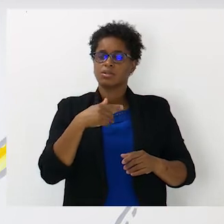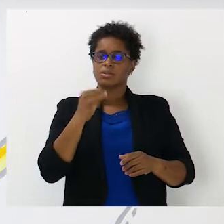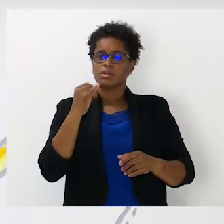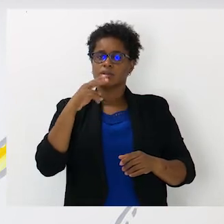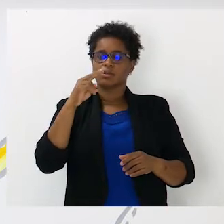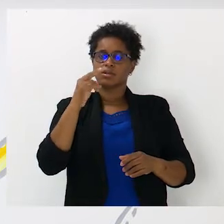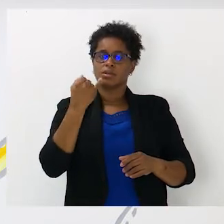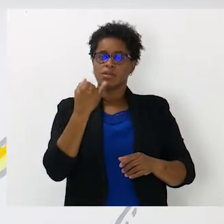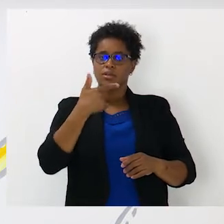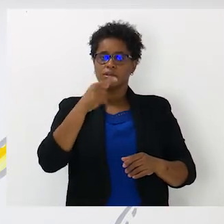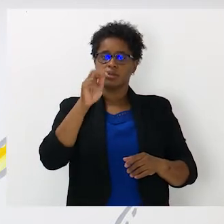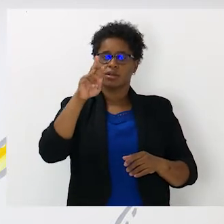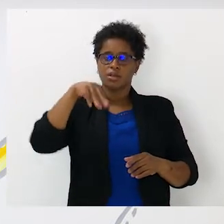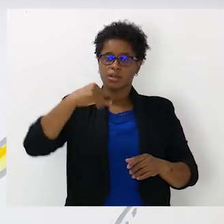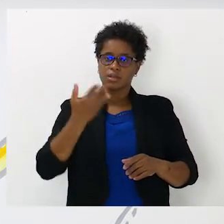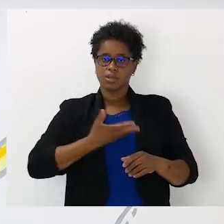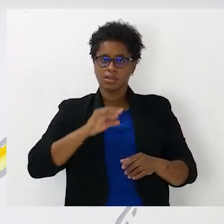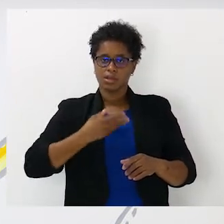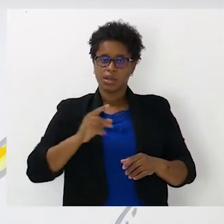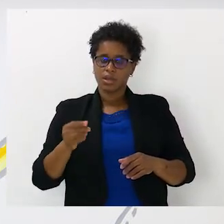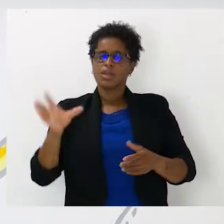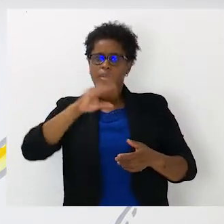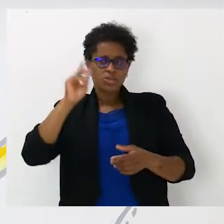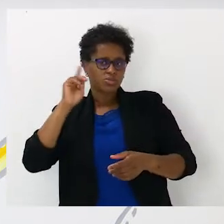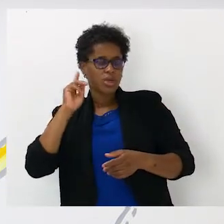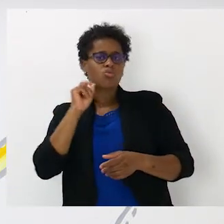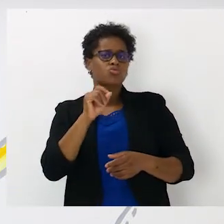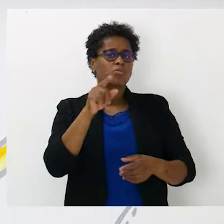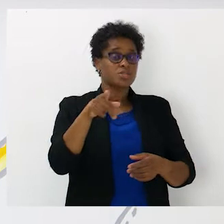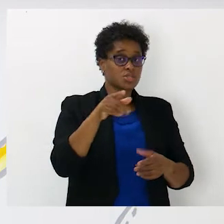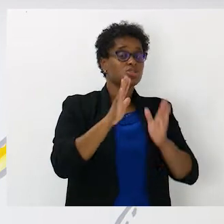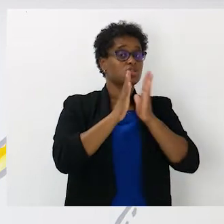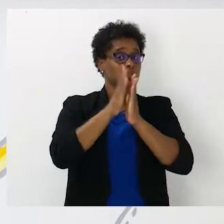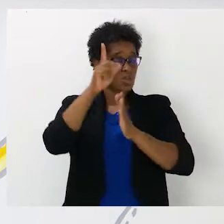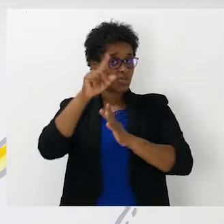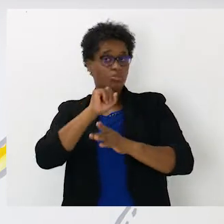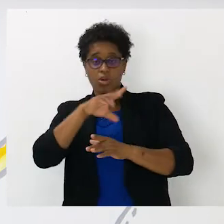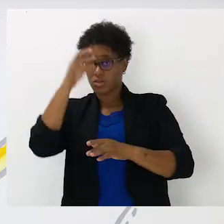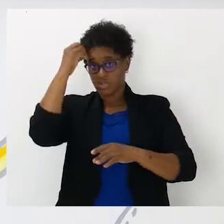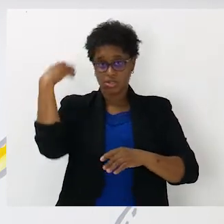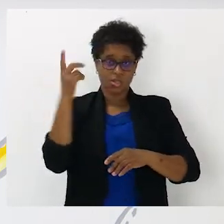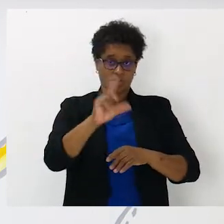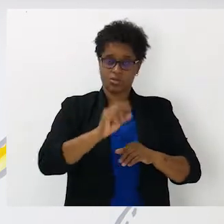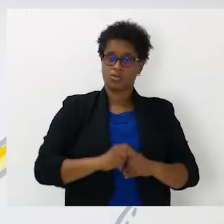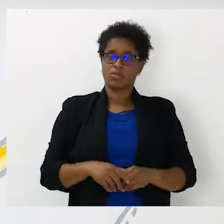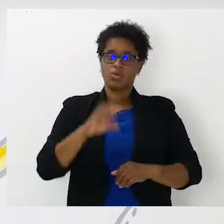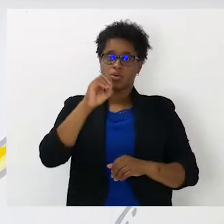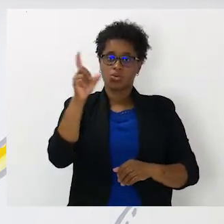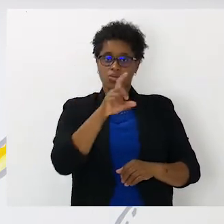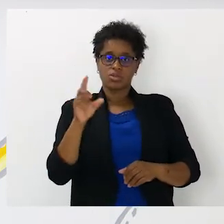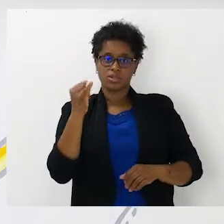mais importantes. Portanto, os nomes desses deuses não podem esquecer.